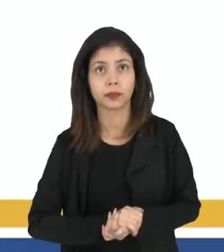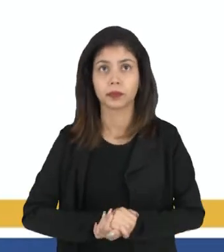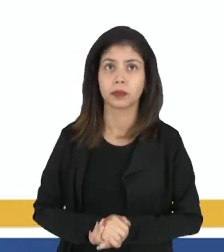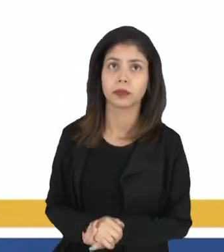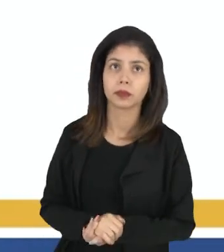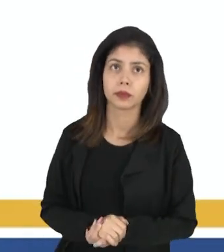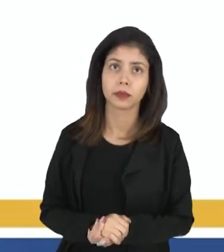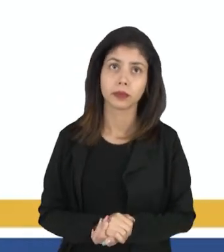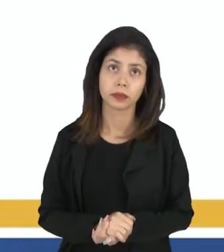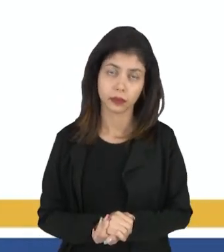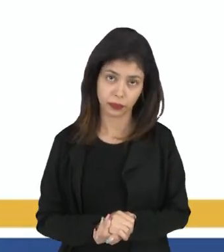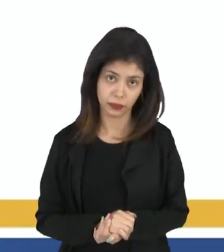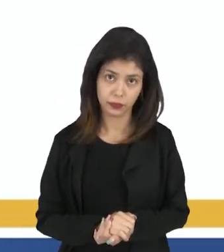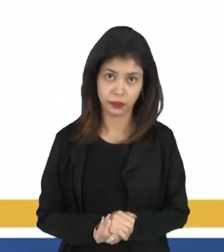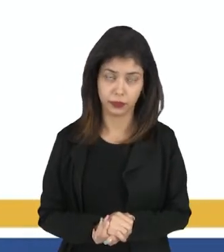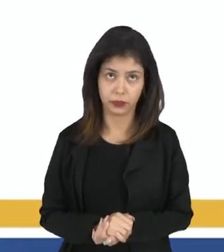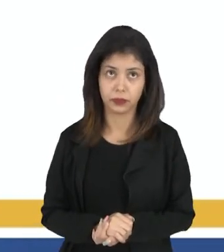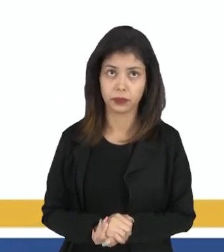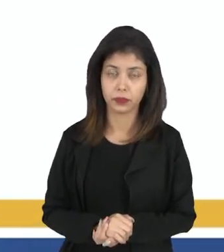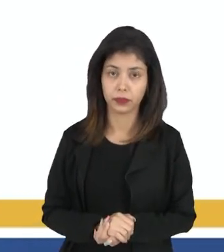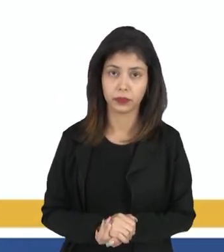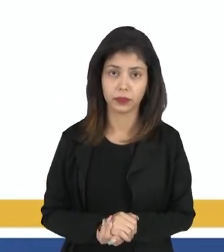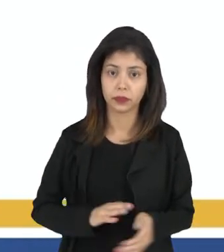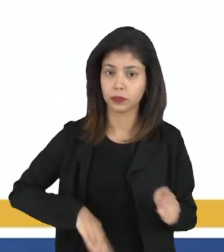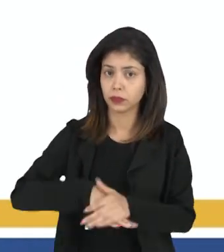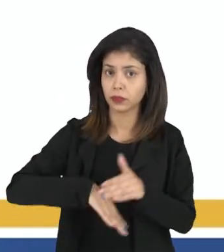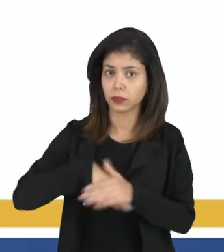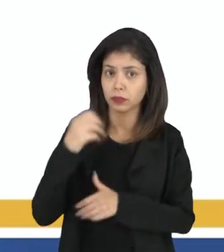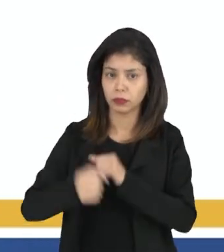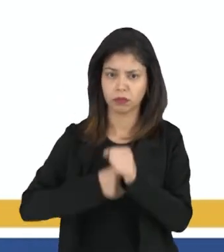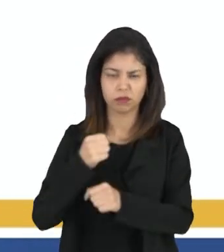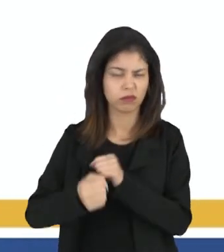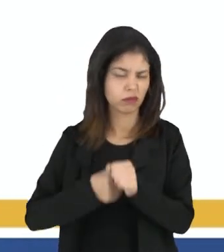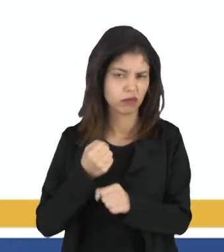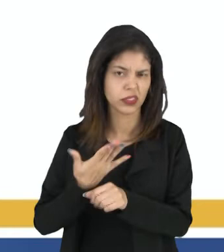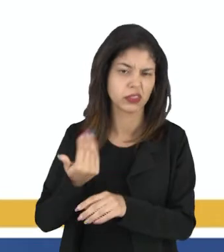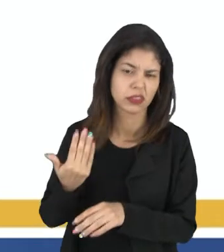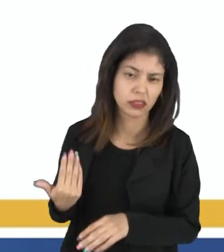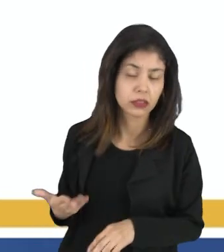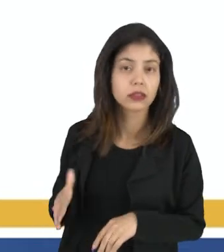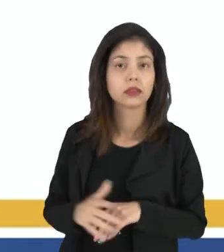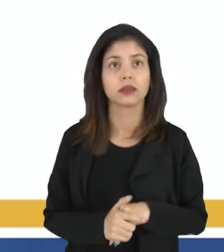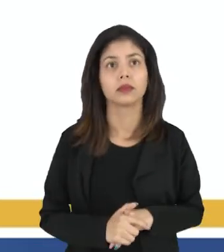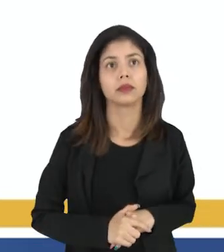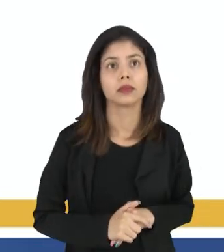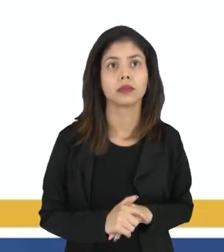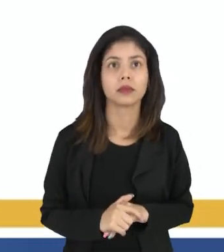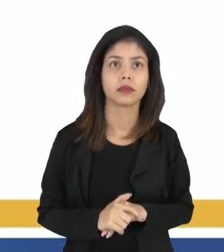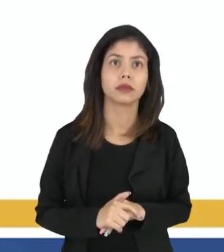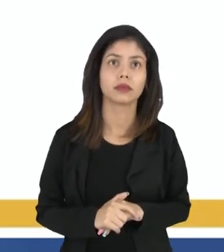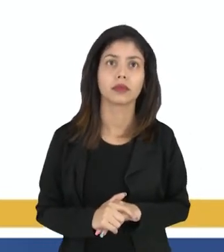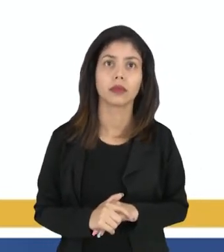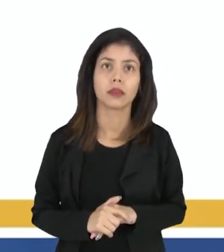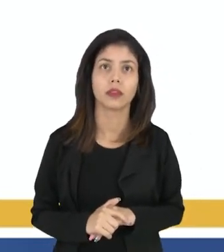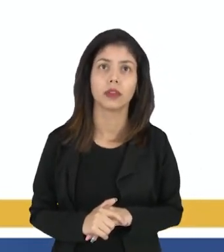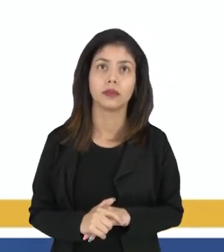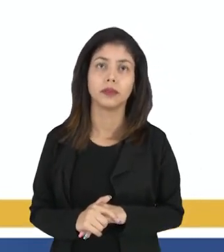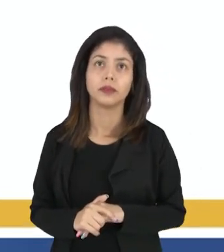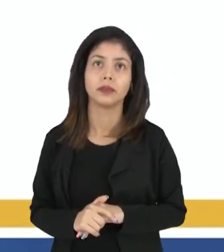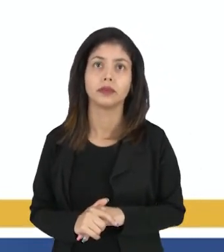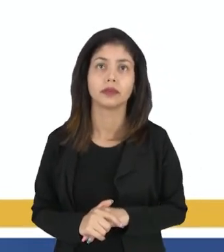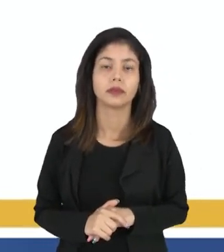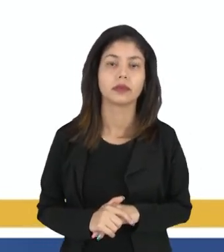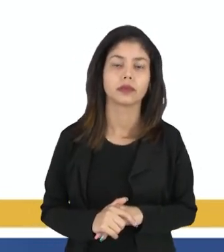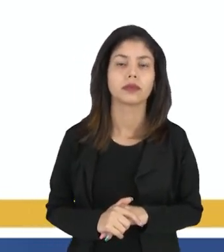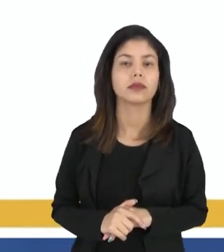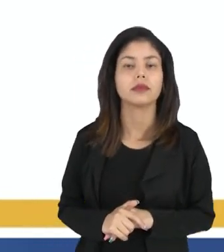played soccer for years, eu não jogo futebol por anos, há anos. Letter C, this morning he has drunk